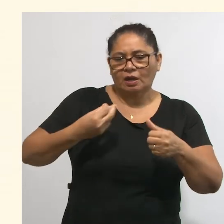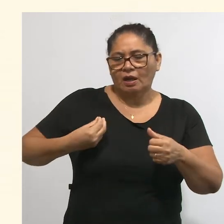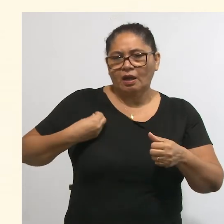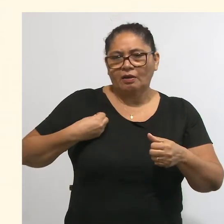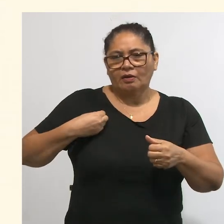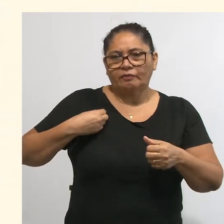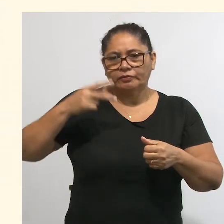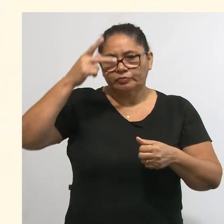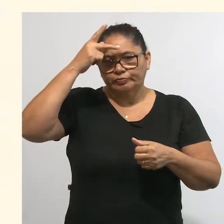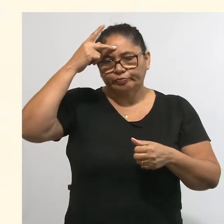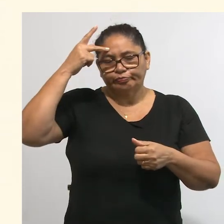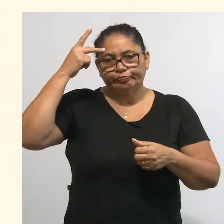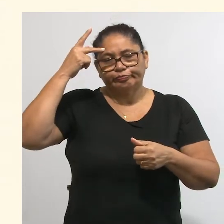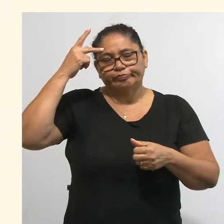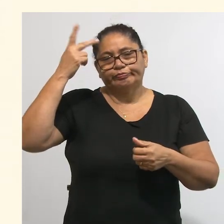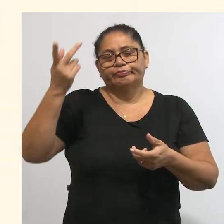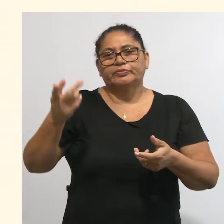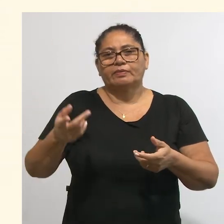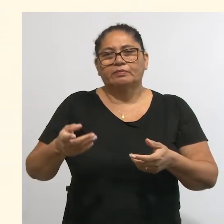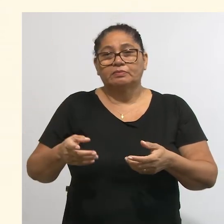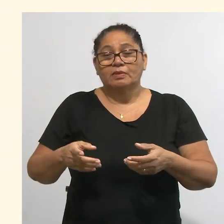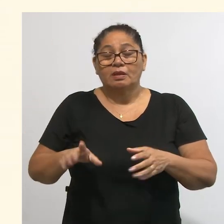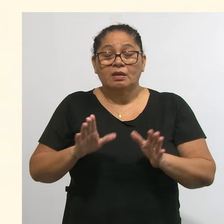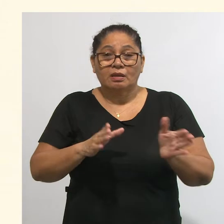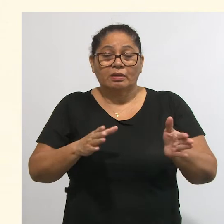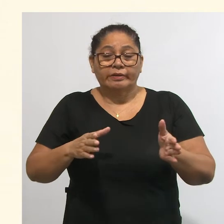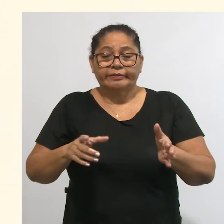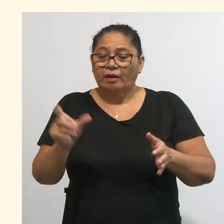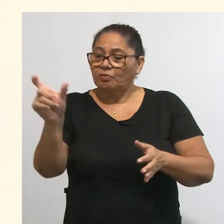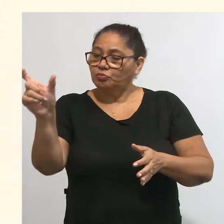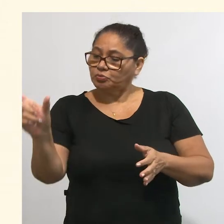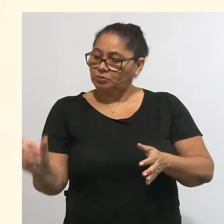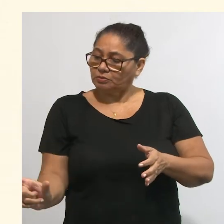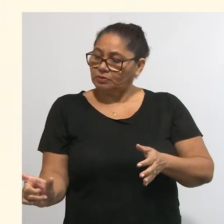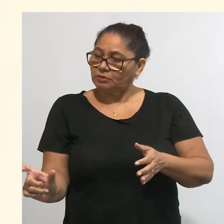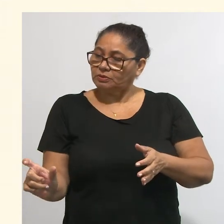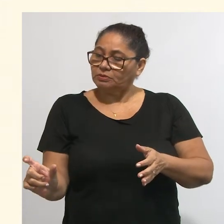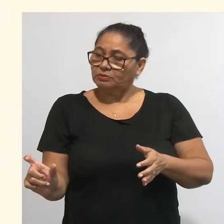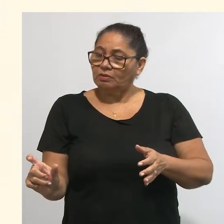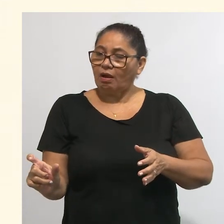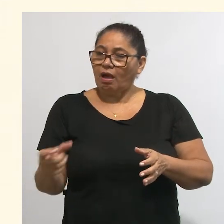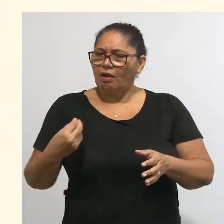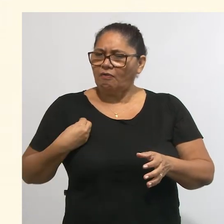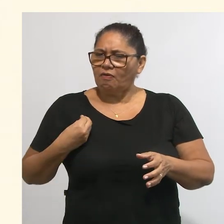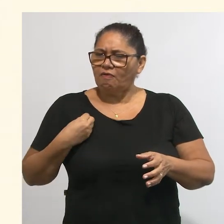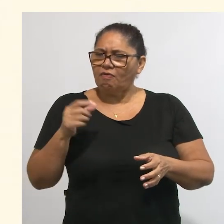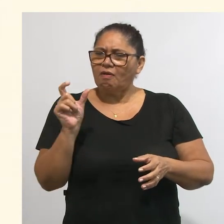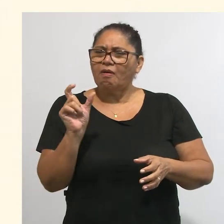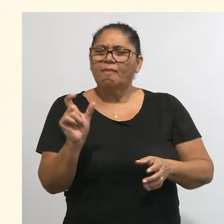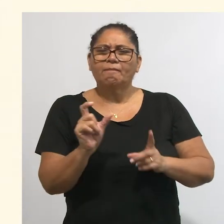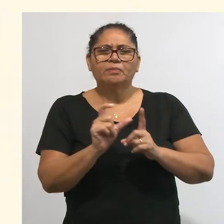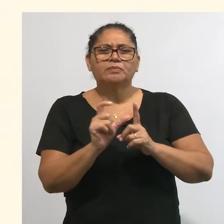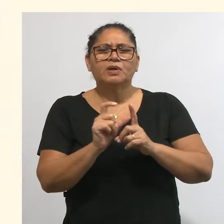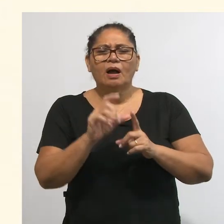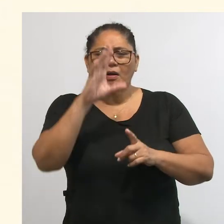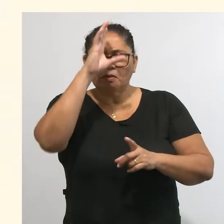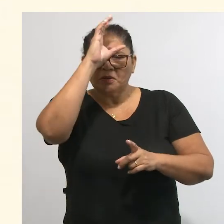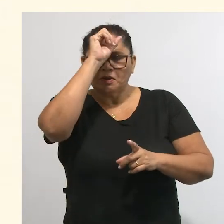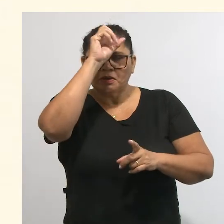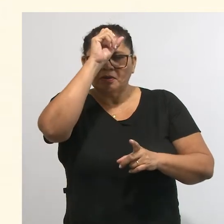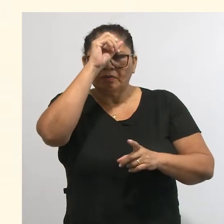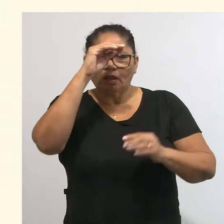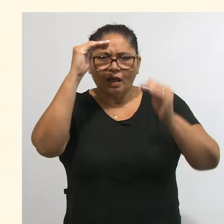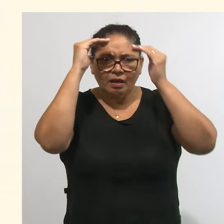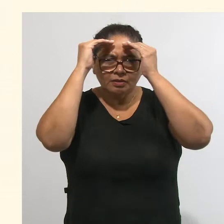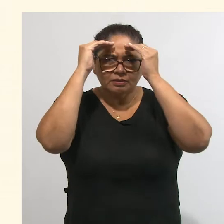mudar a vida de alguém a partir do momento que ela se reconhece como sujeito. é dizer a sua palavra acima de tudo,